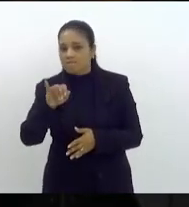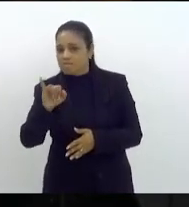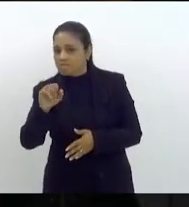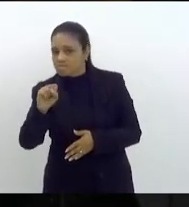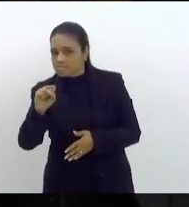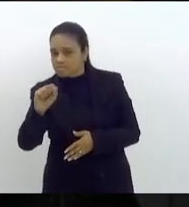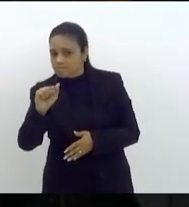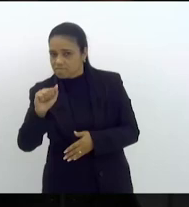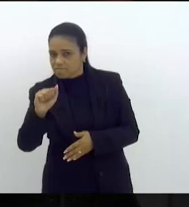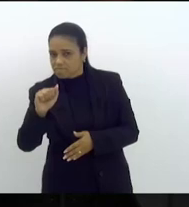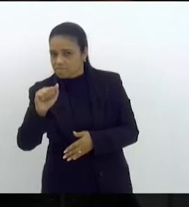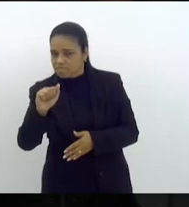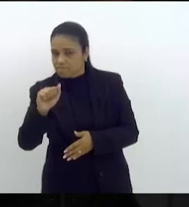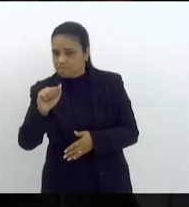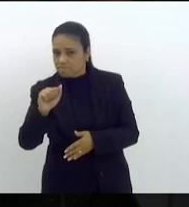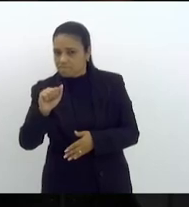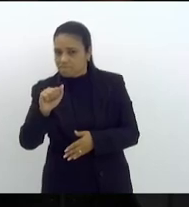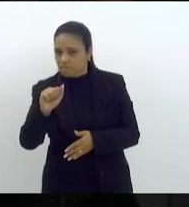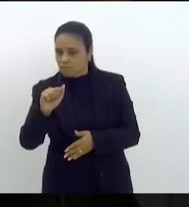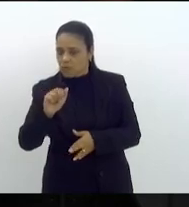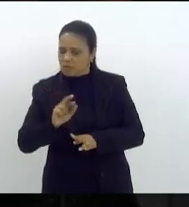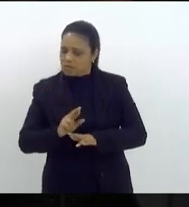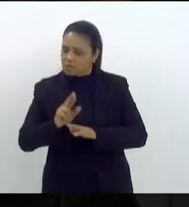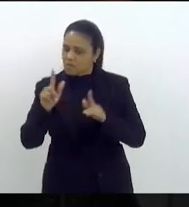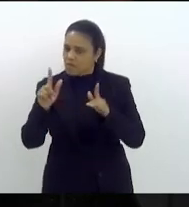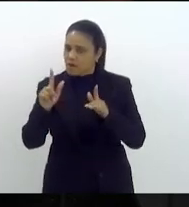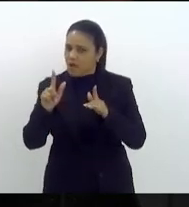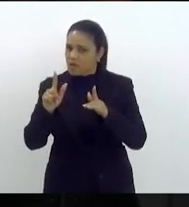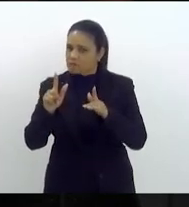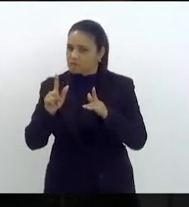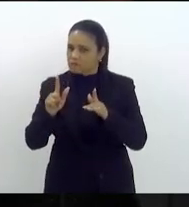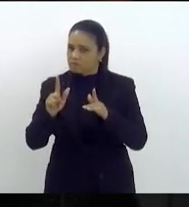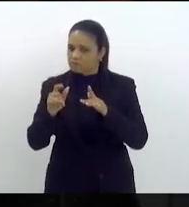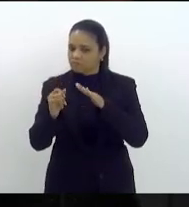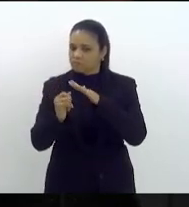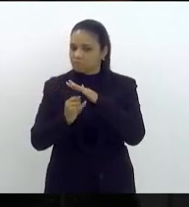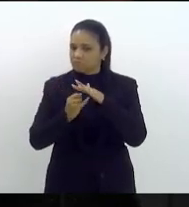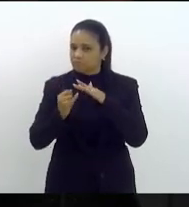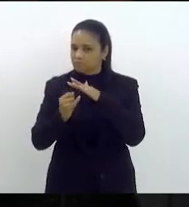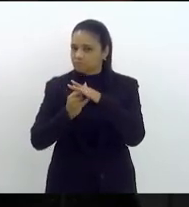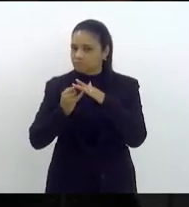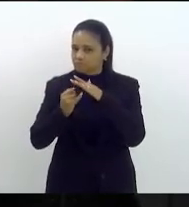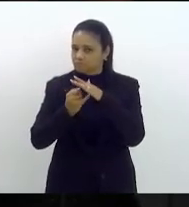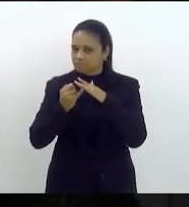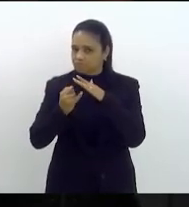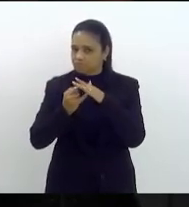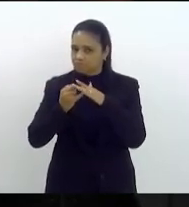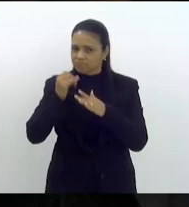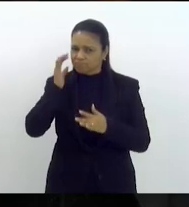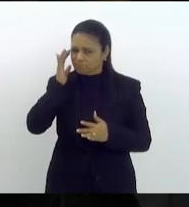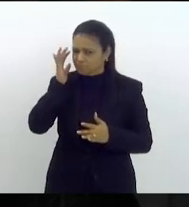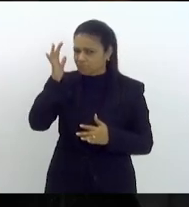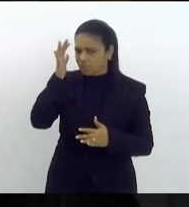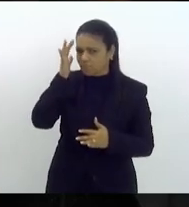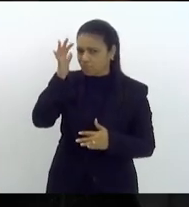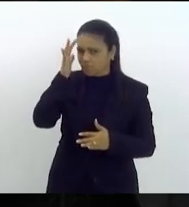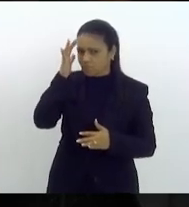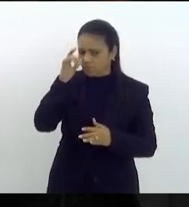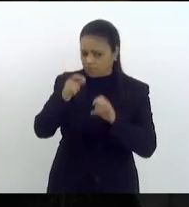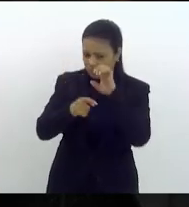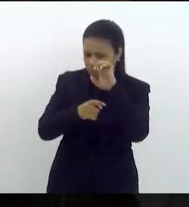que não é uma instituição que tenha um viés ideológico de